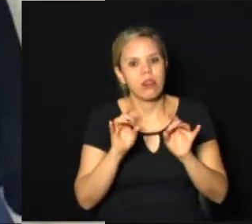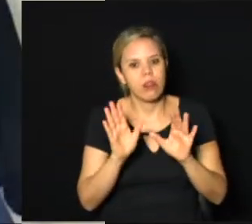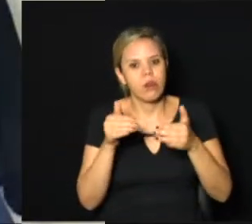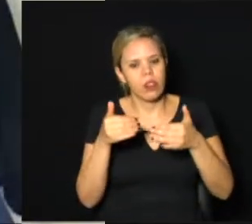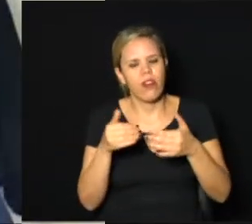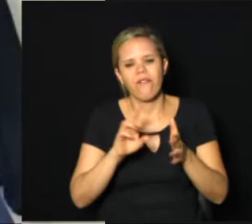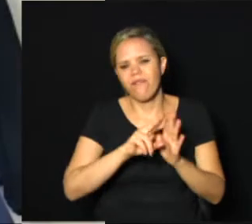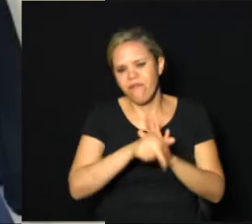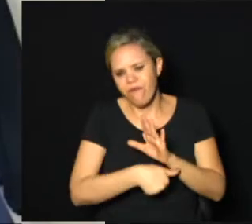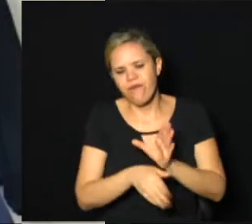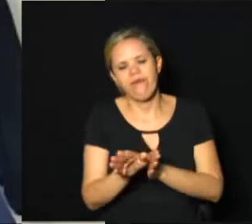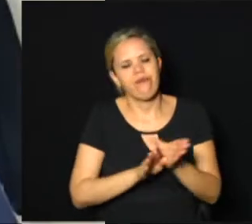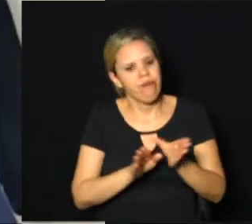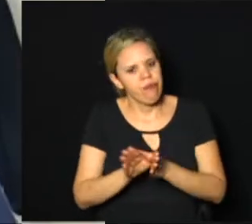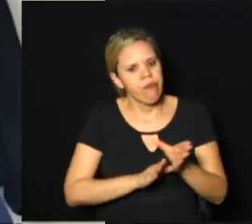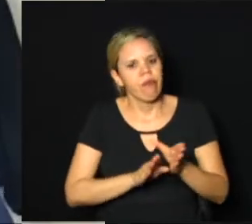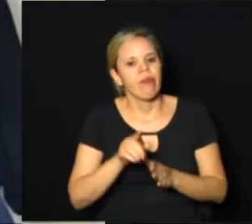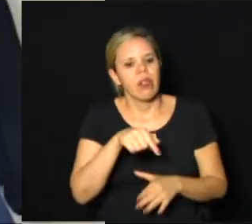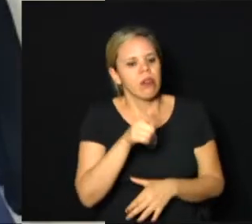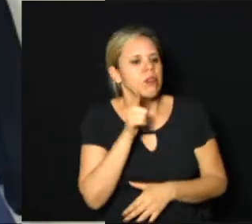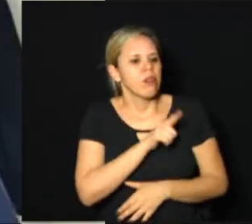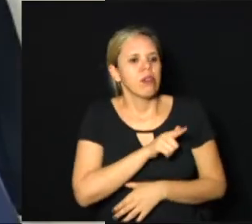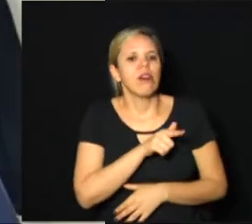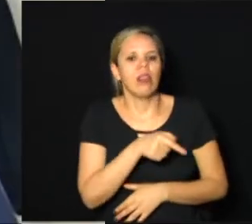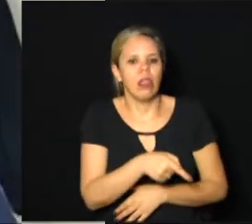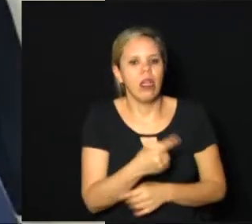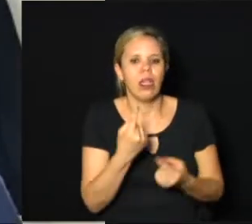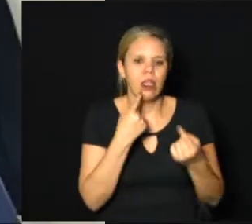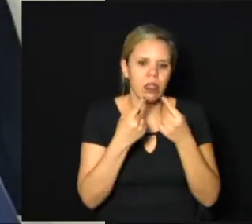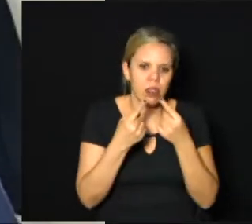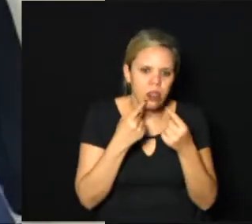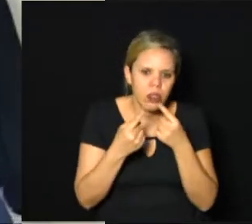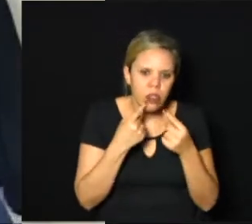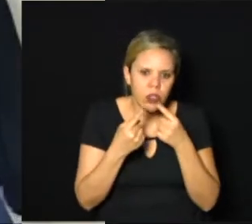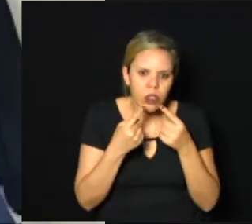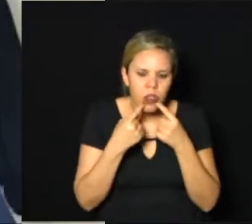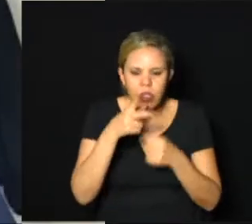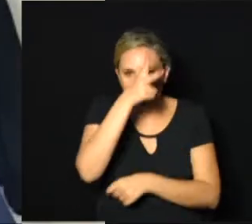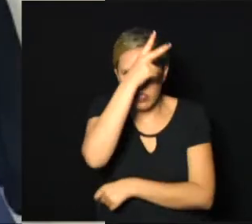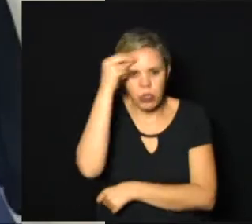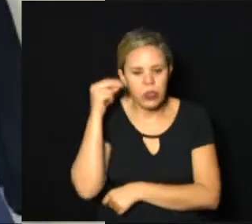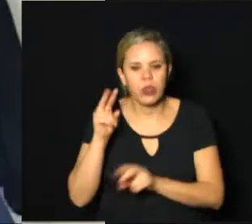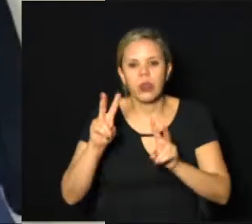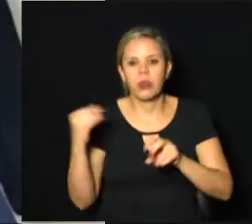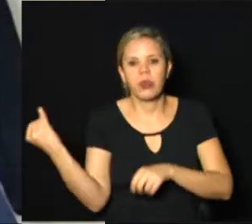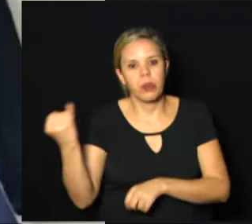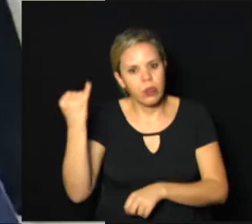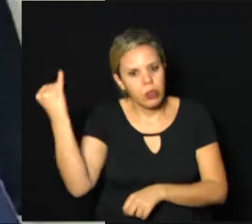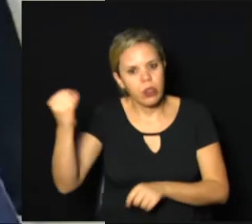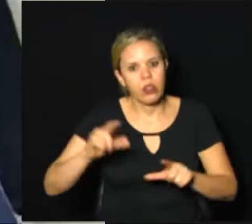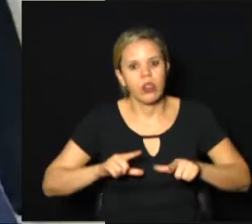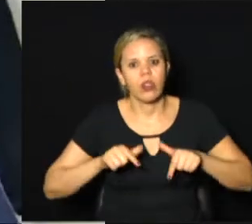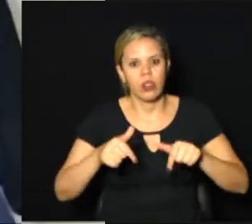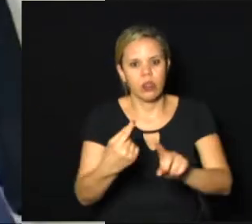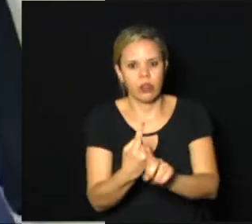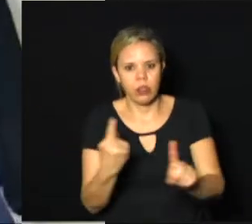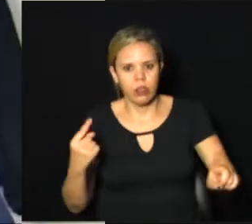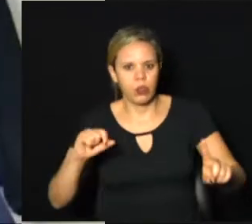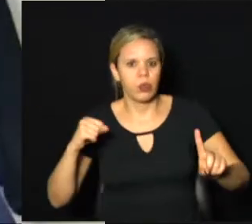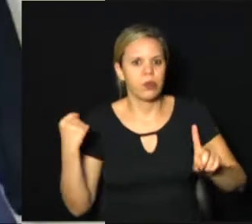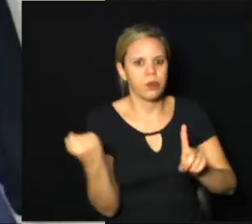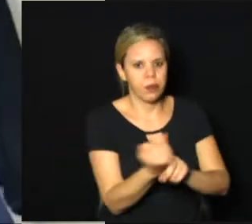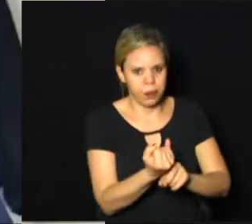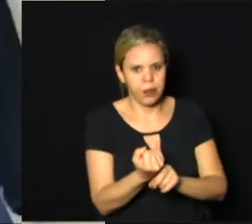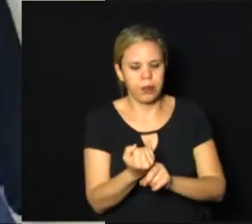várias orientações, ela conseguiu dialogar com o poder público municipal sobre a importância das ações de isolamento